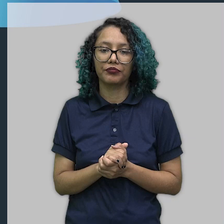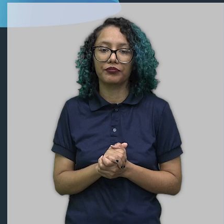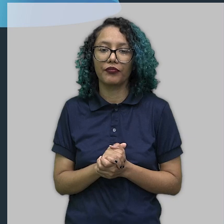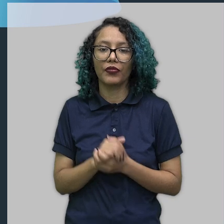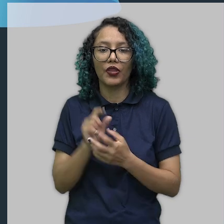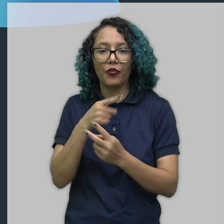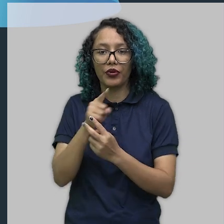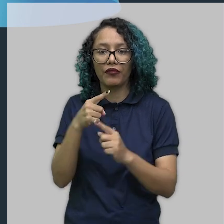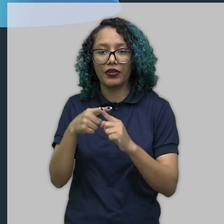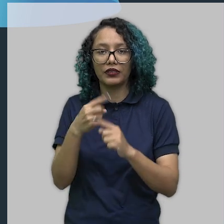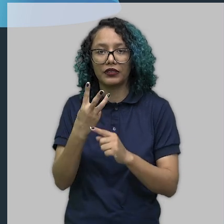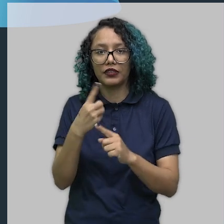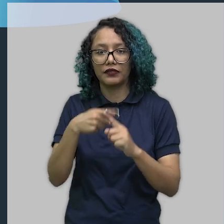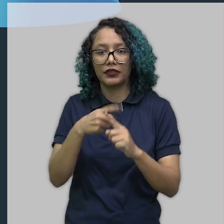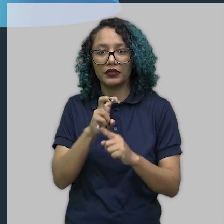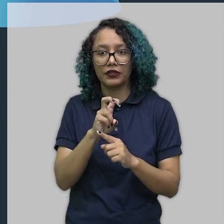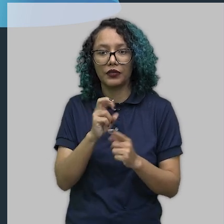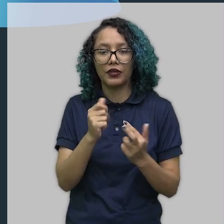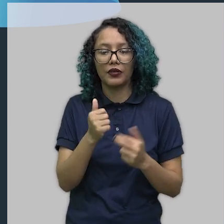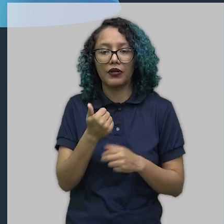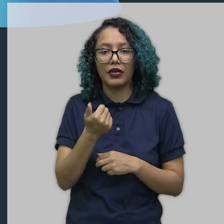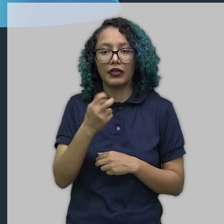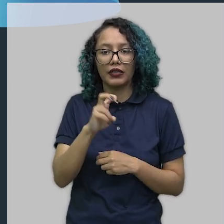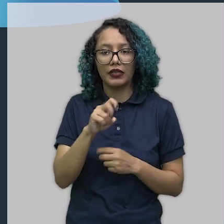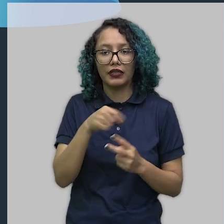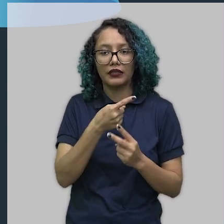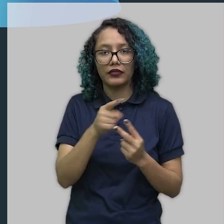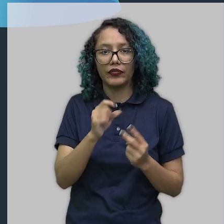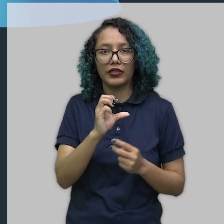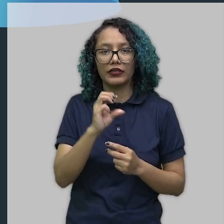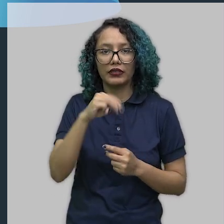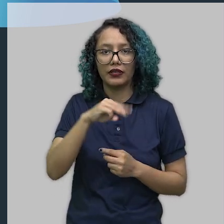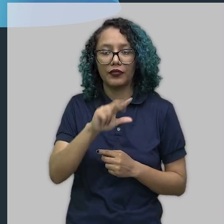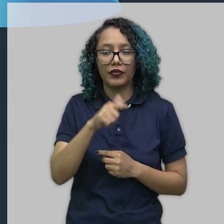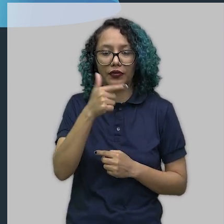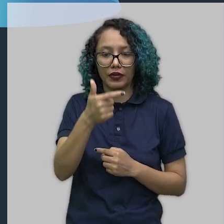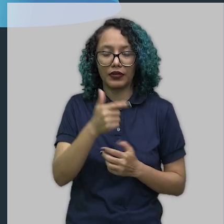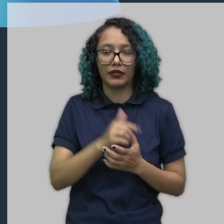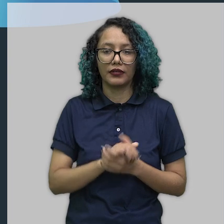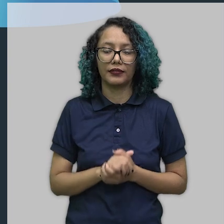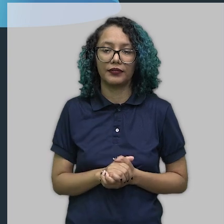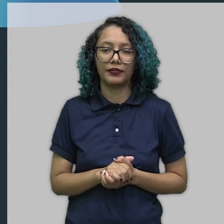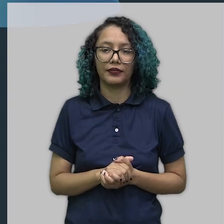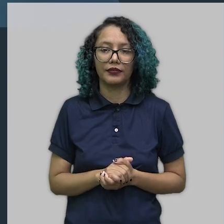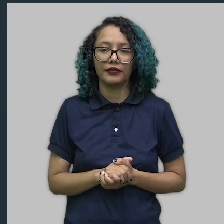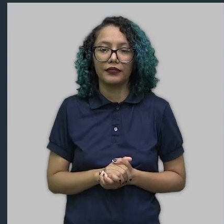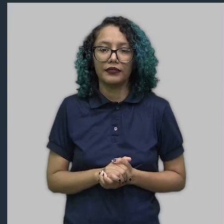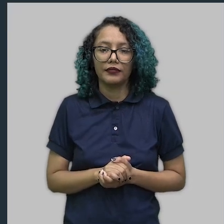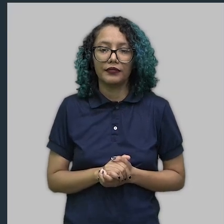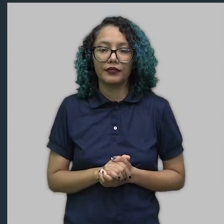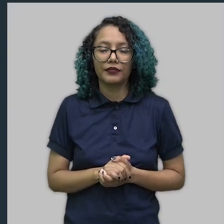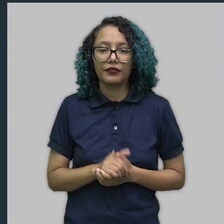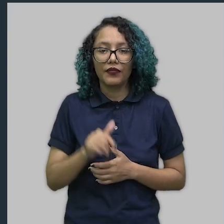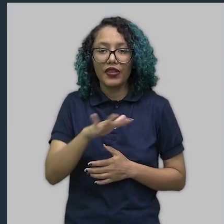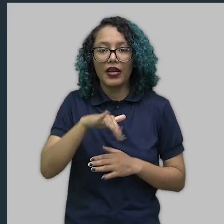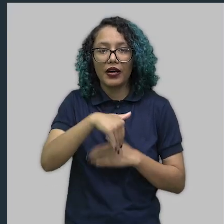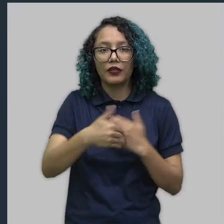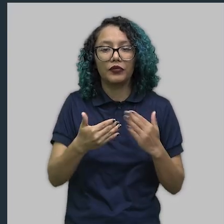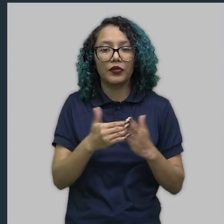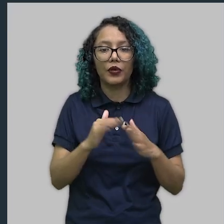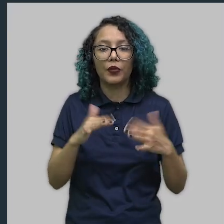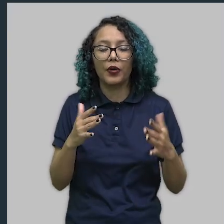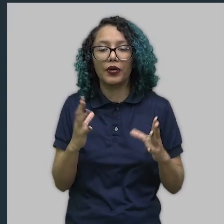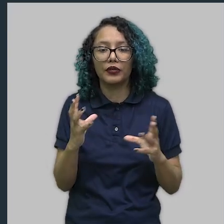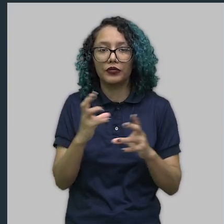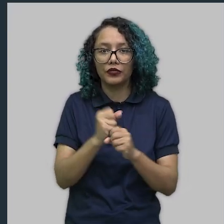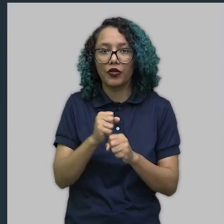centímetros, π vezes 3 vezes 5 igual a 15 π centímetros ao quadrado. A área total é a